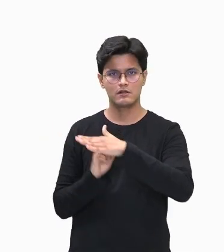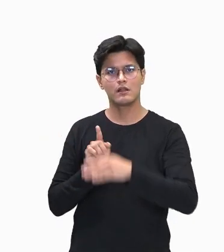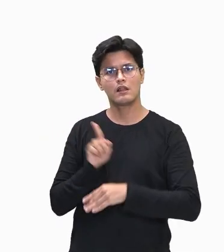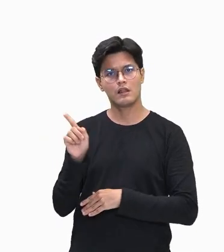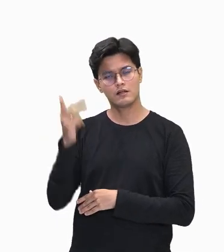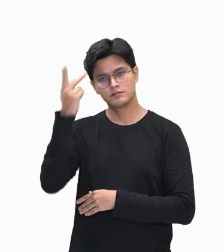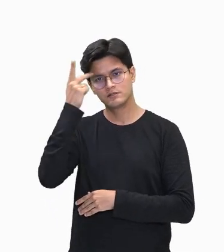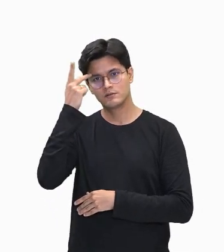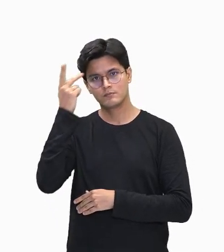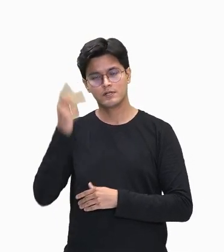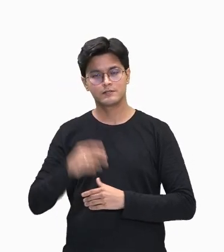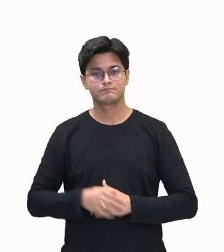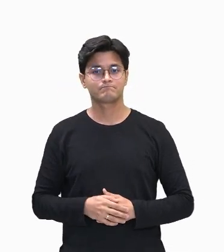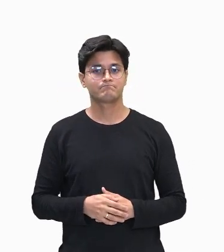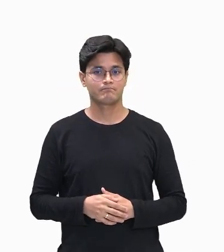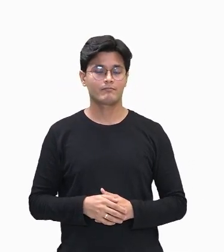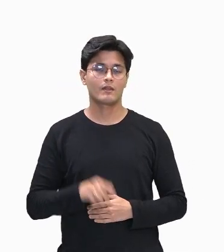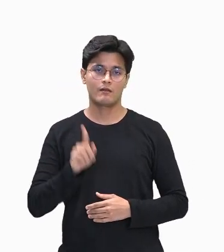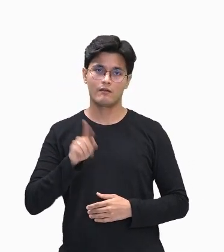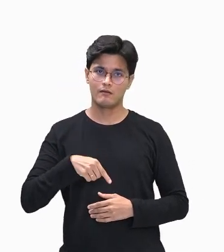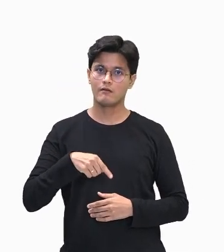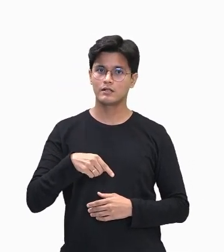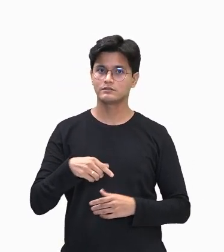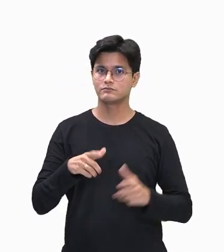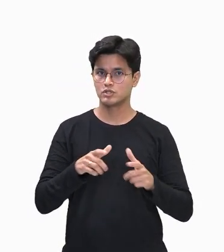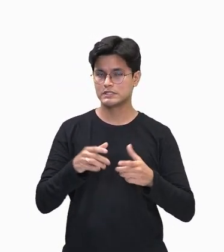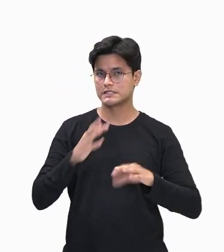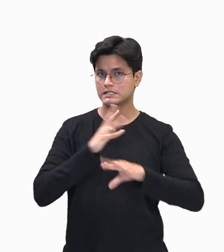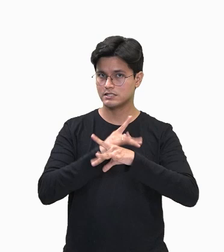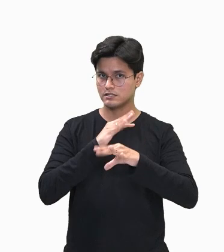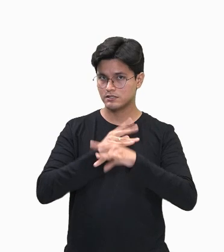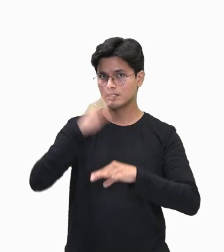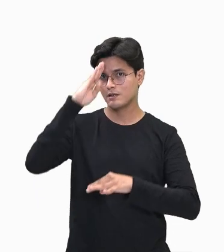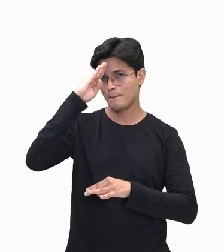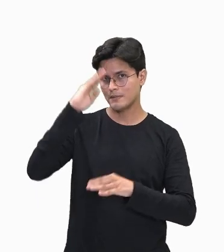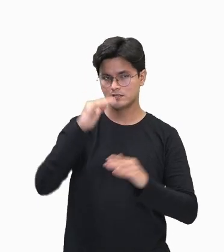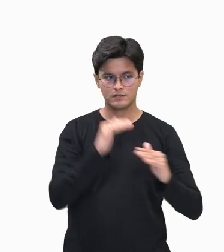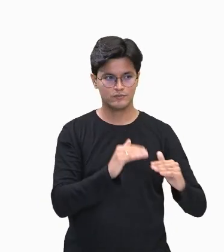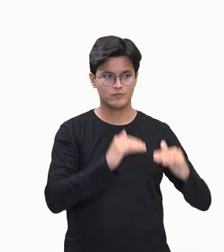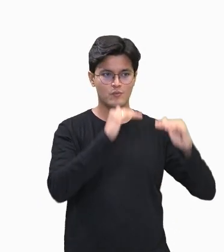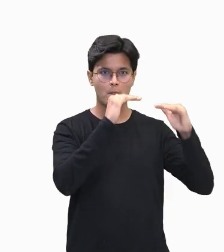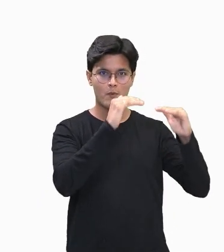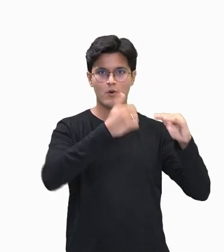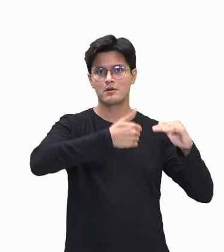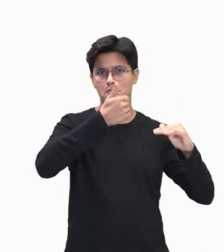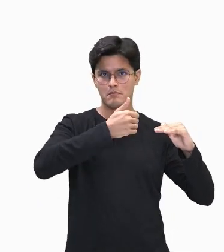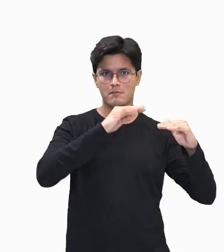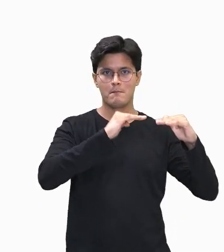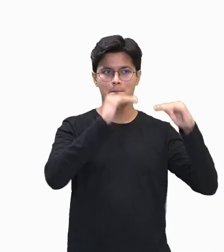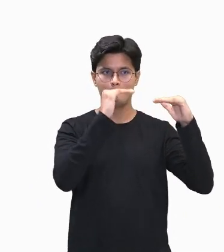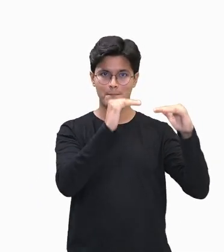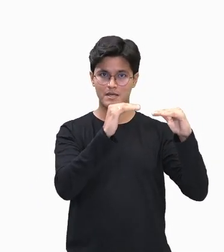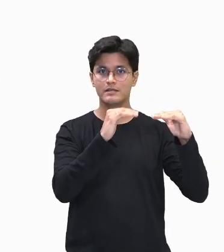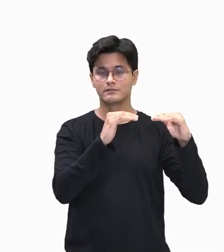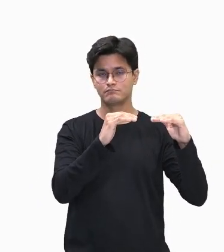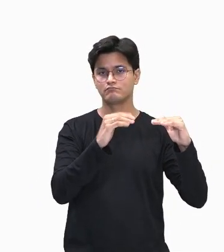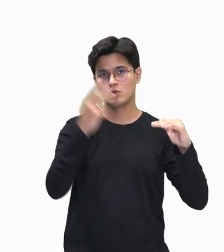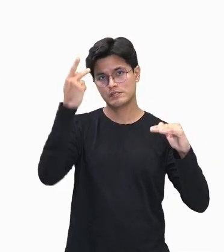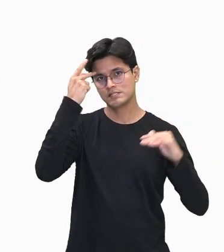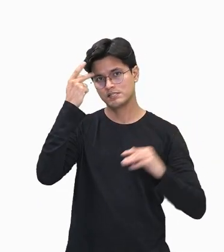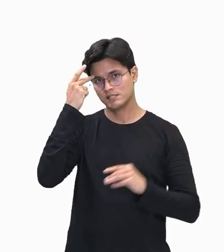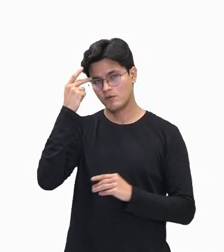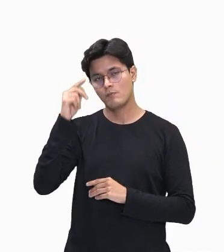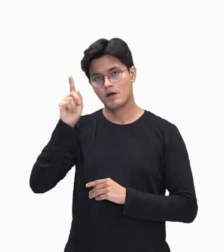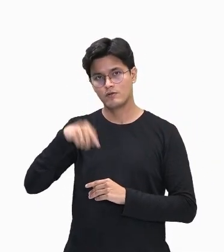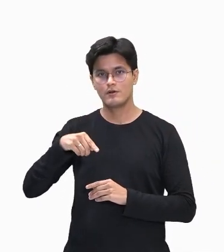Paulo. E essa metrópole, ela está no topo da hierarquia urbana do nosso país. São Paulo, além de ser